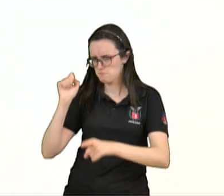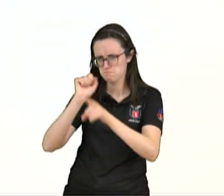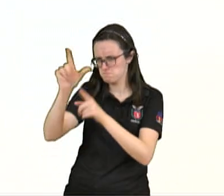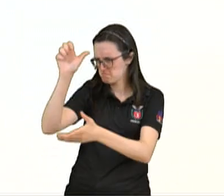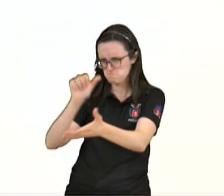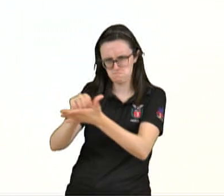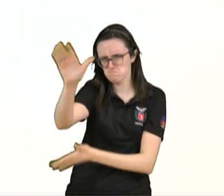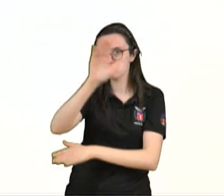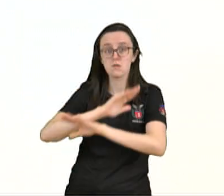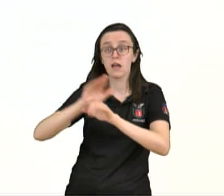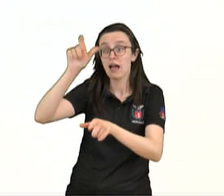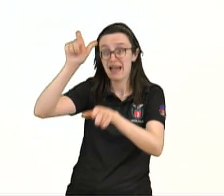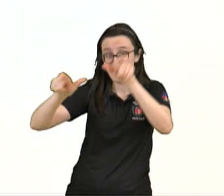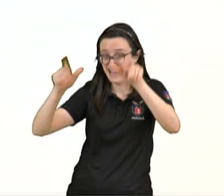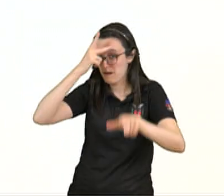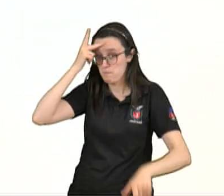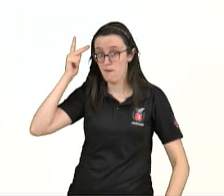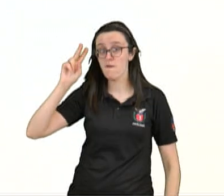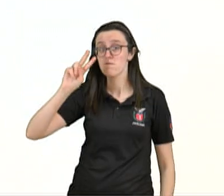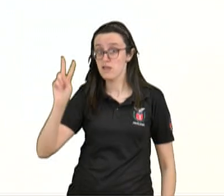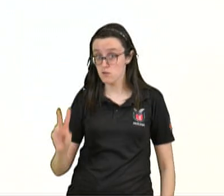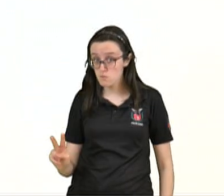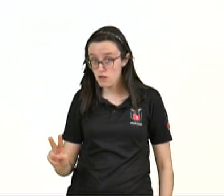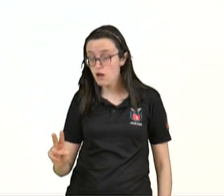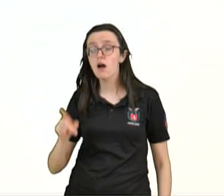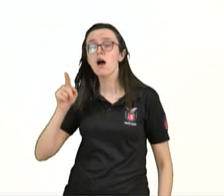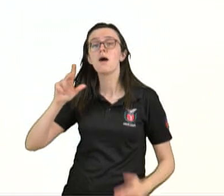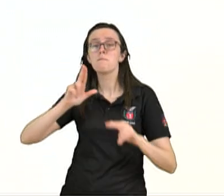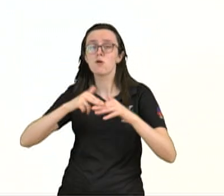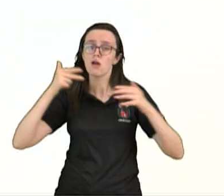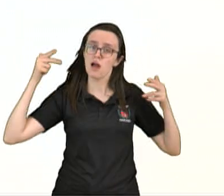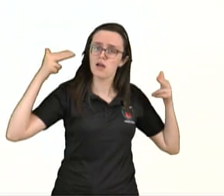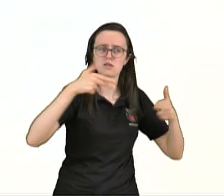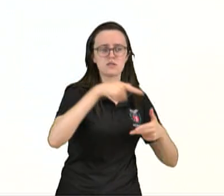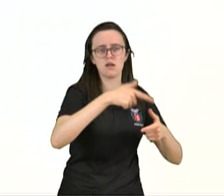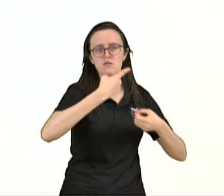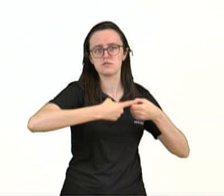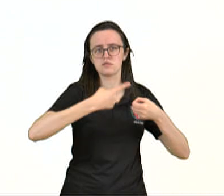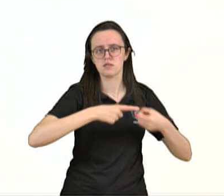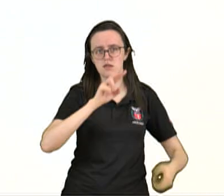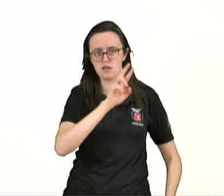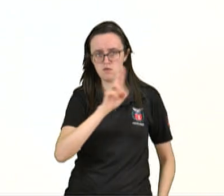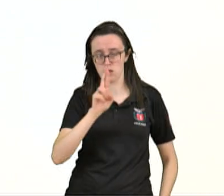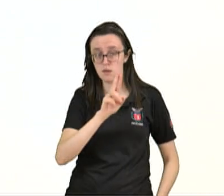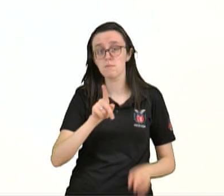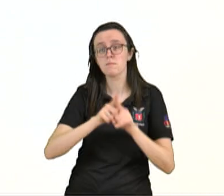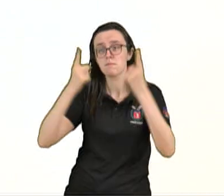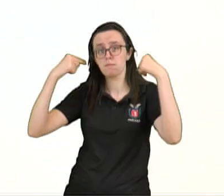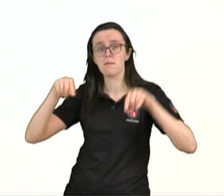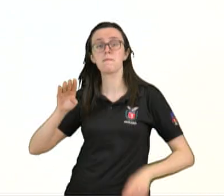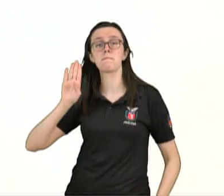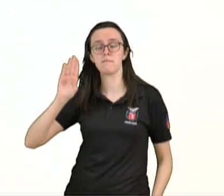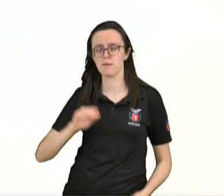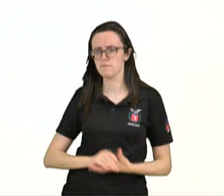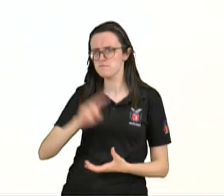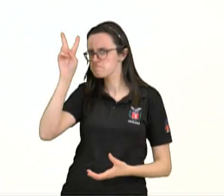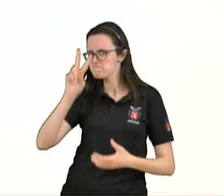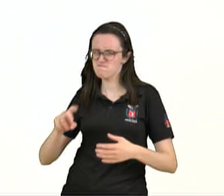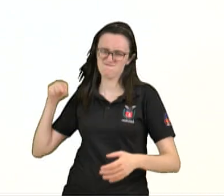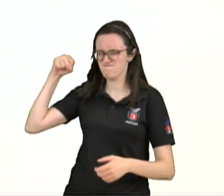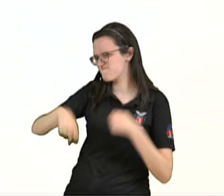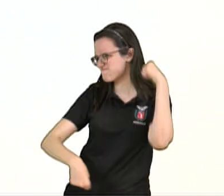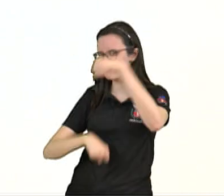brasileiros expulsam venezuelanos após assalto em cidade de Roraima. E B. Venezuelanos são agredidos